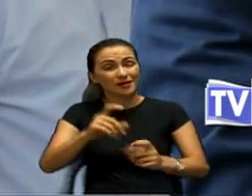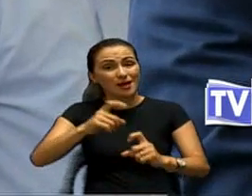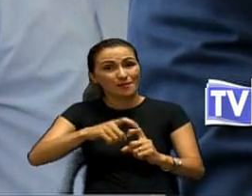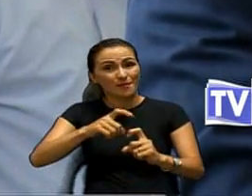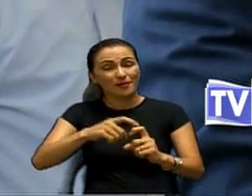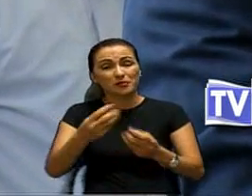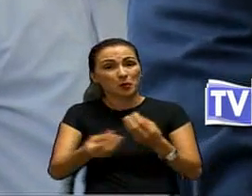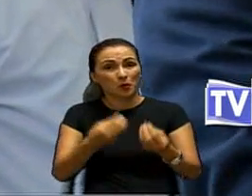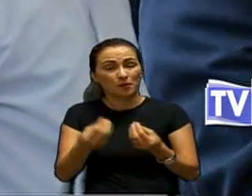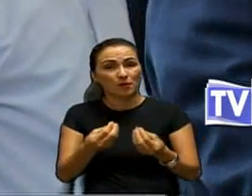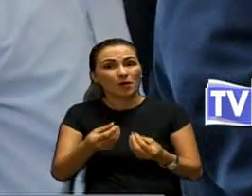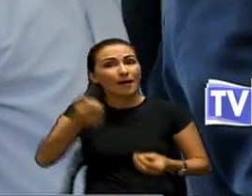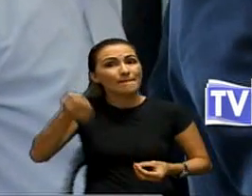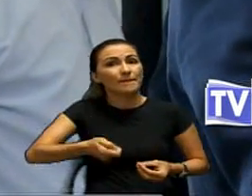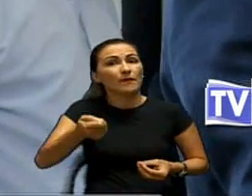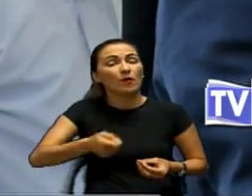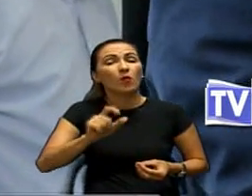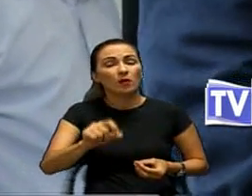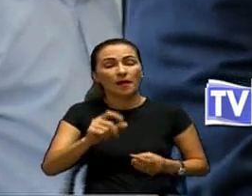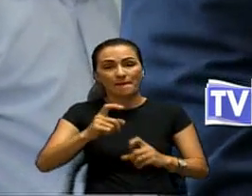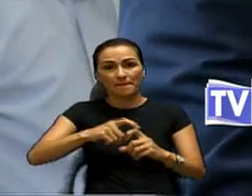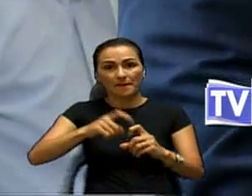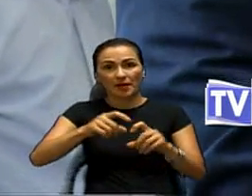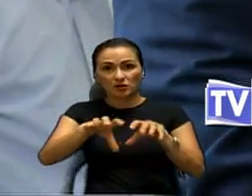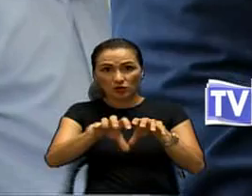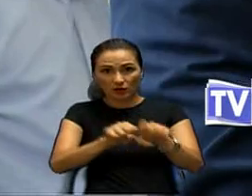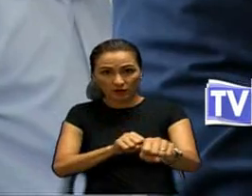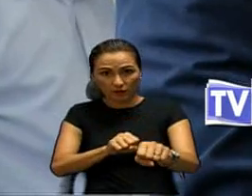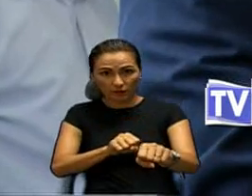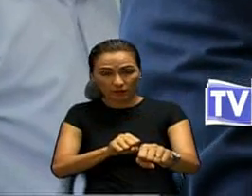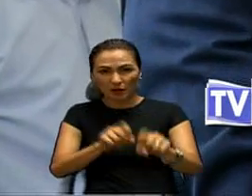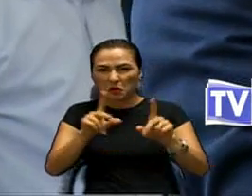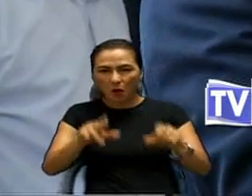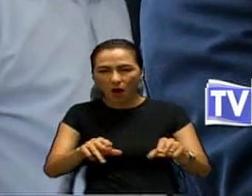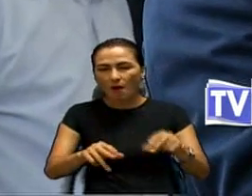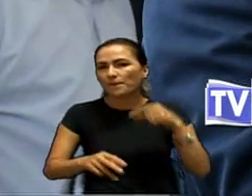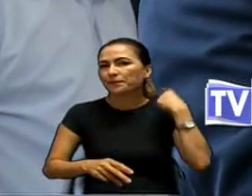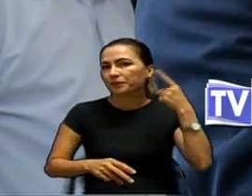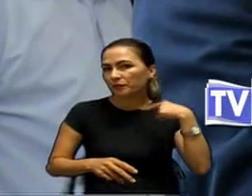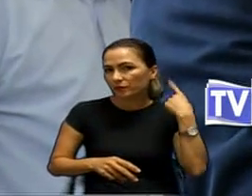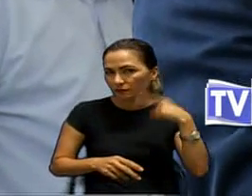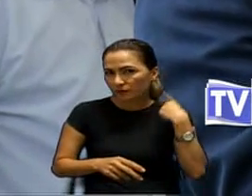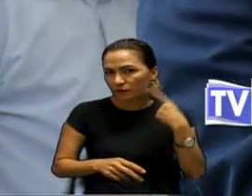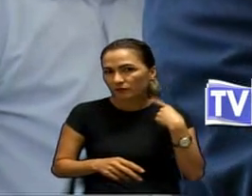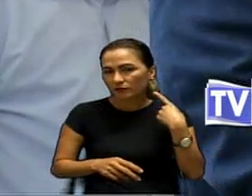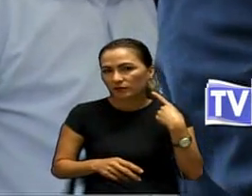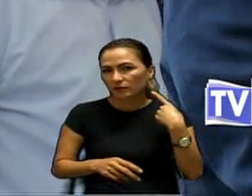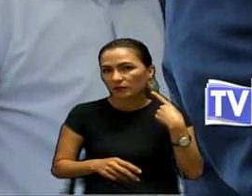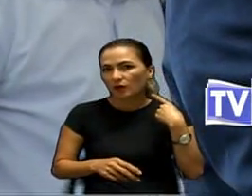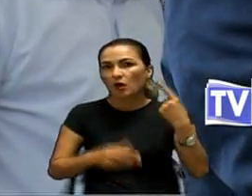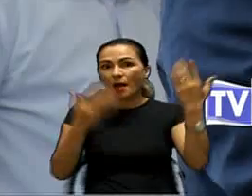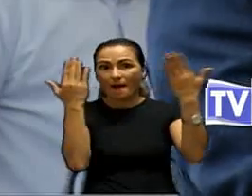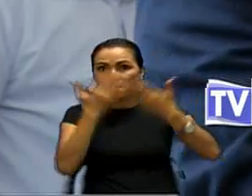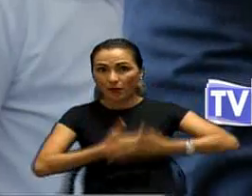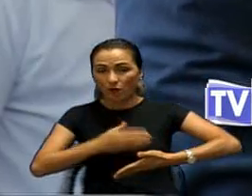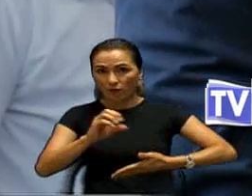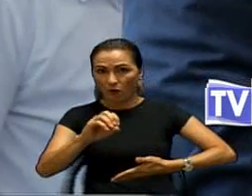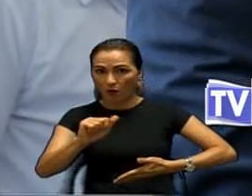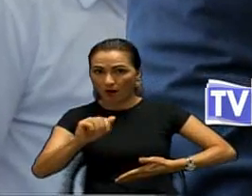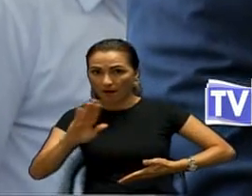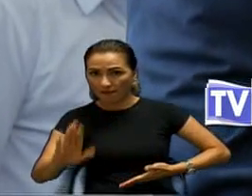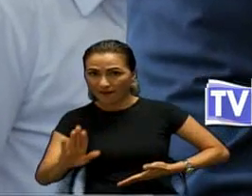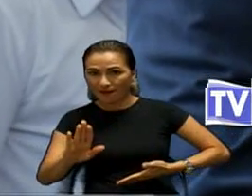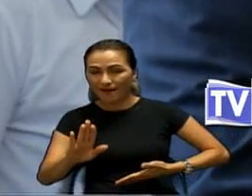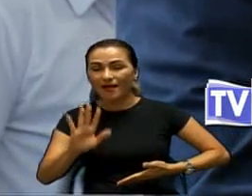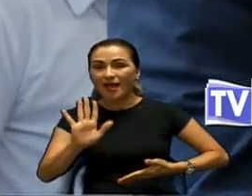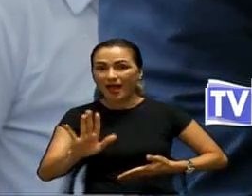tentar obrigar que o médico formado, assim como o bacharel em direito formado, que tem que fazer a prova da OAB, ele tem